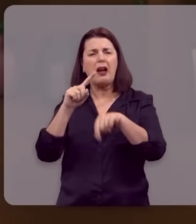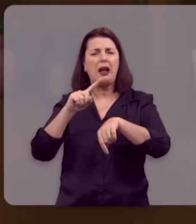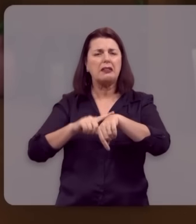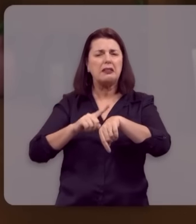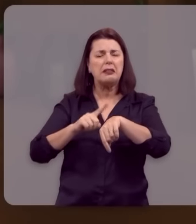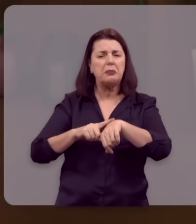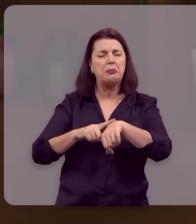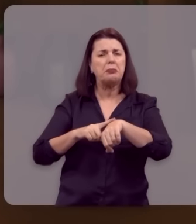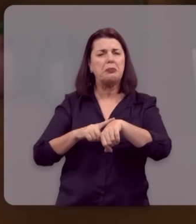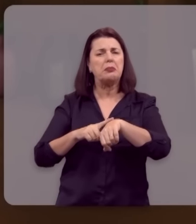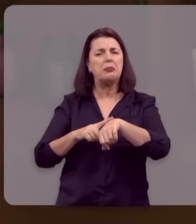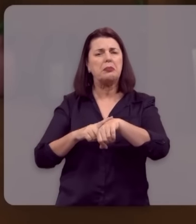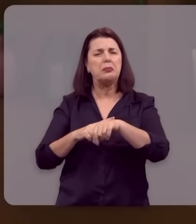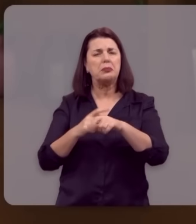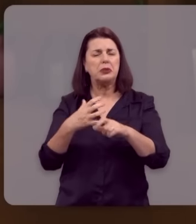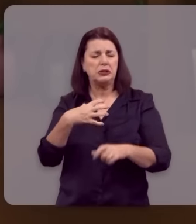datas,